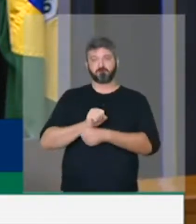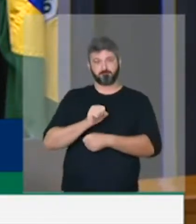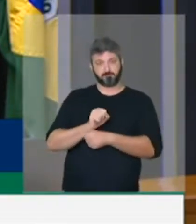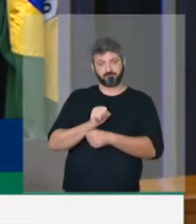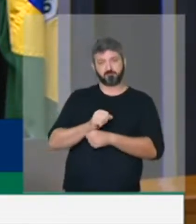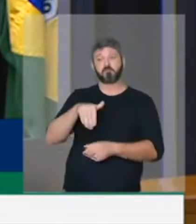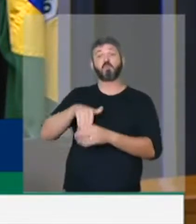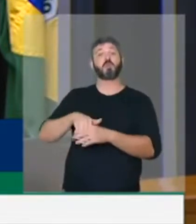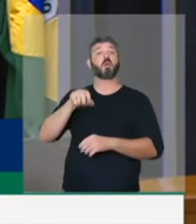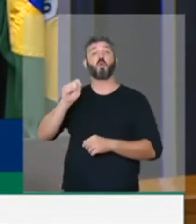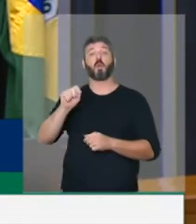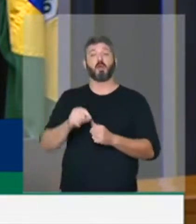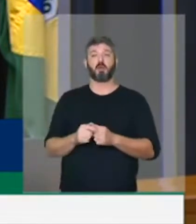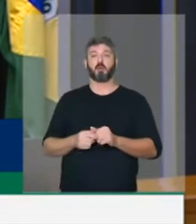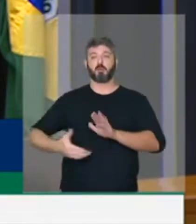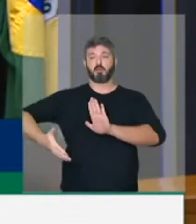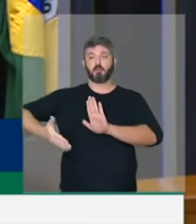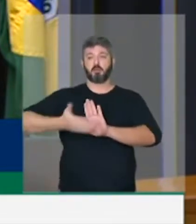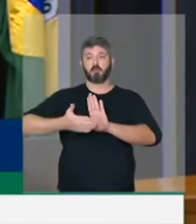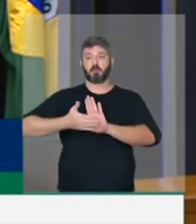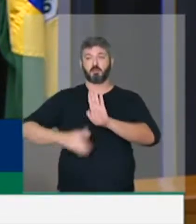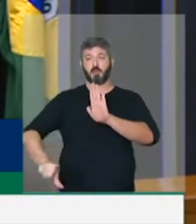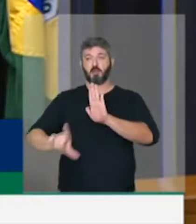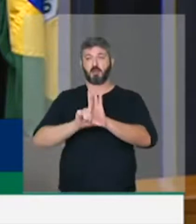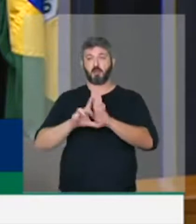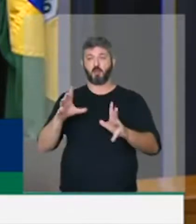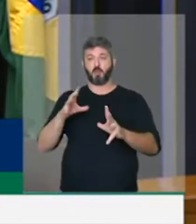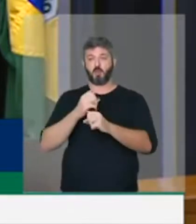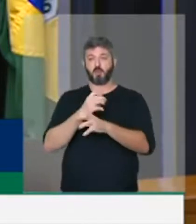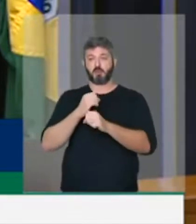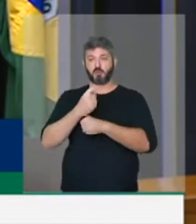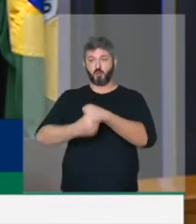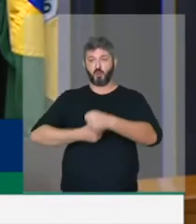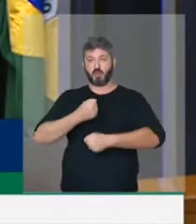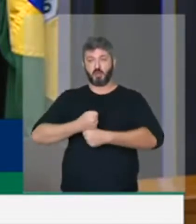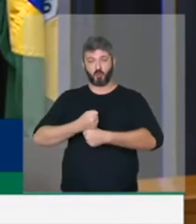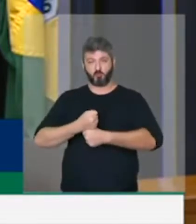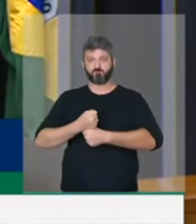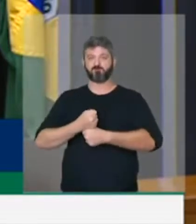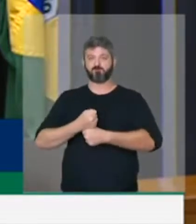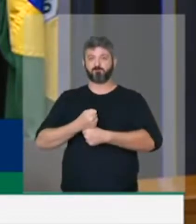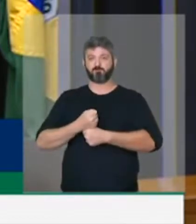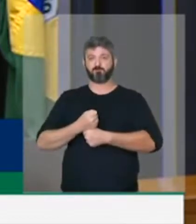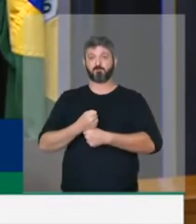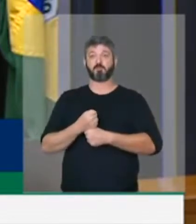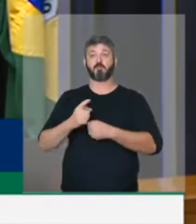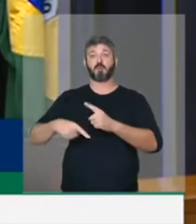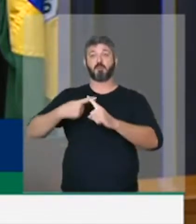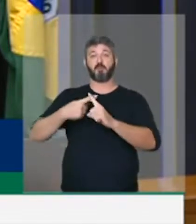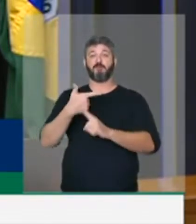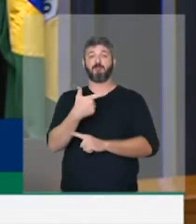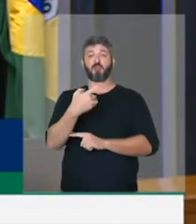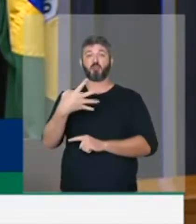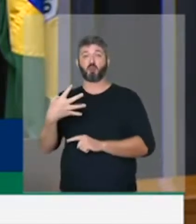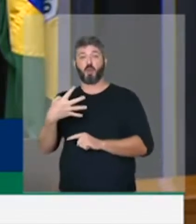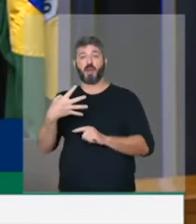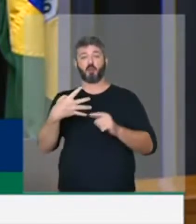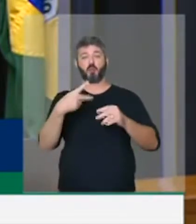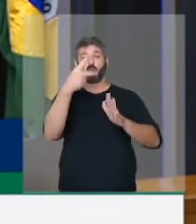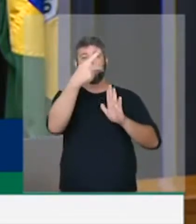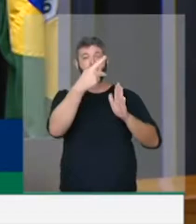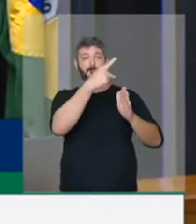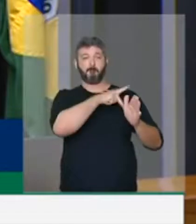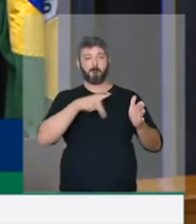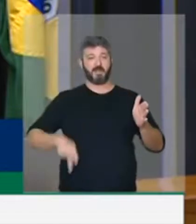serem votados a proposta de lei orçamentária anual e 24 vetos presidenciais